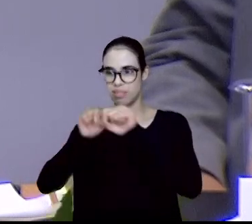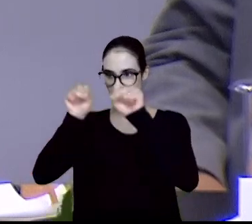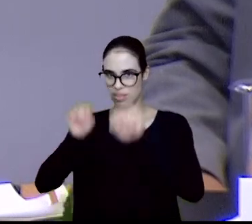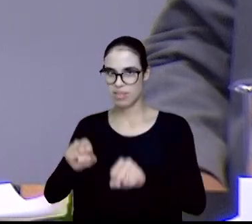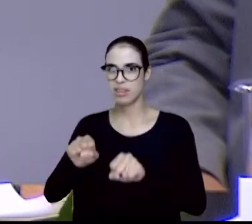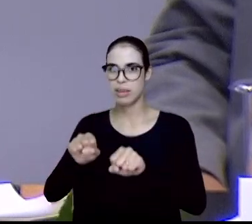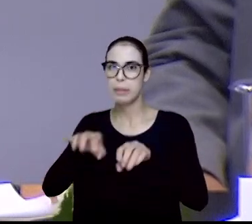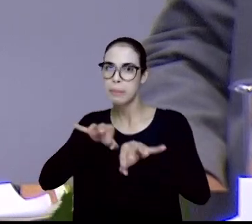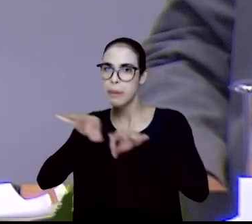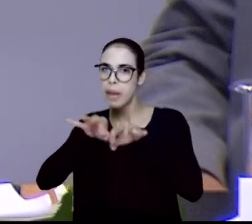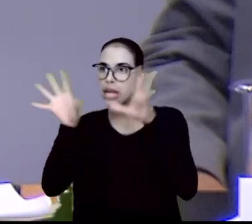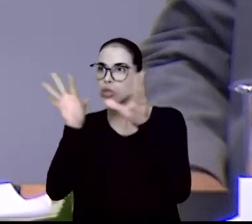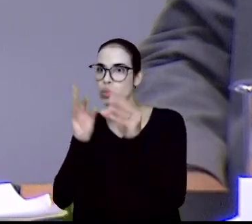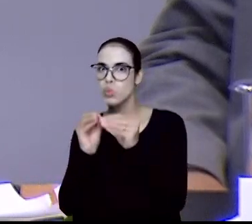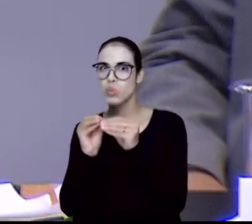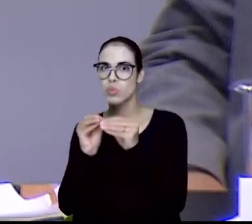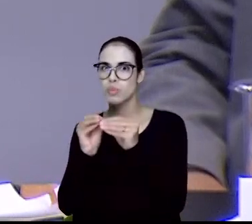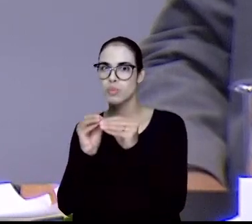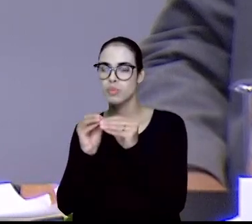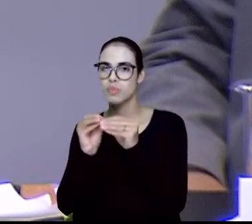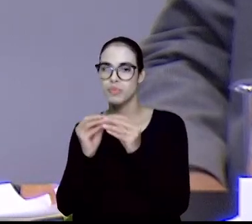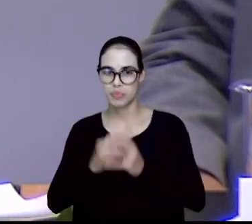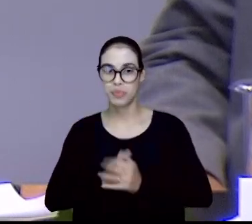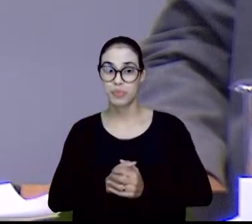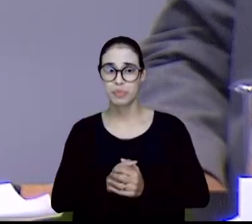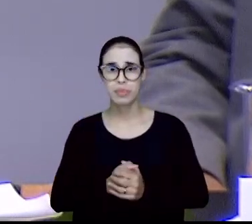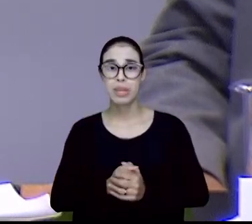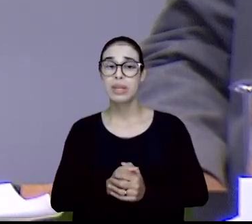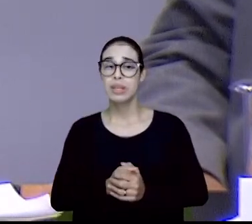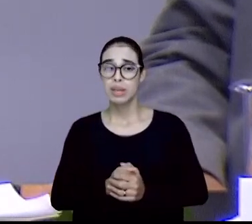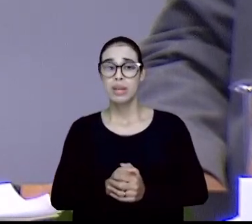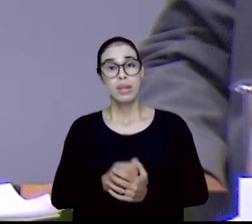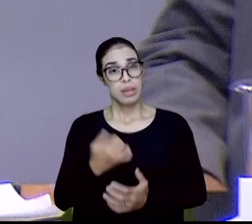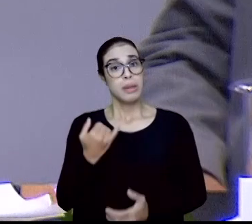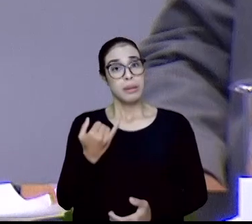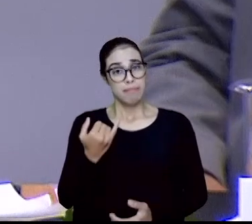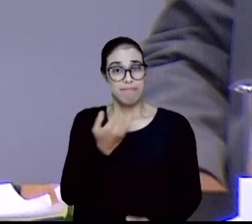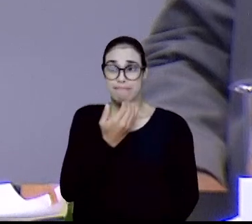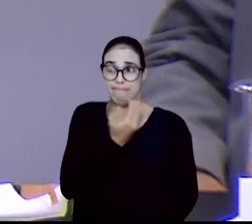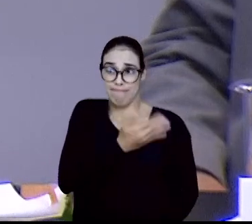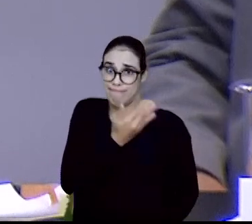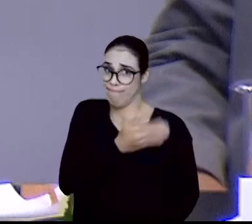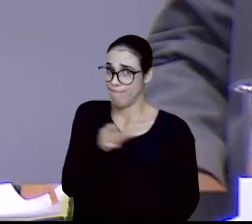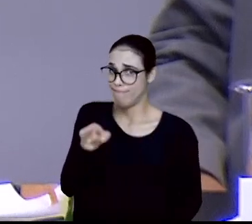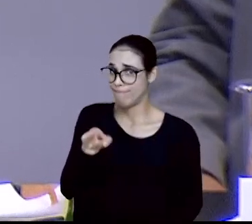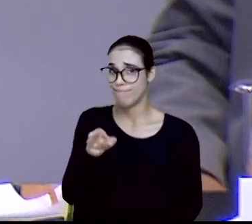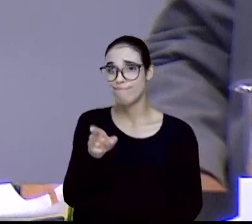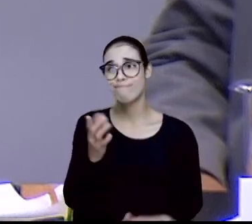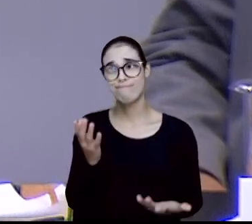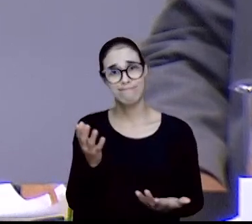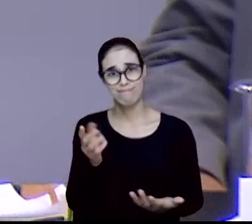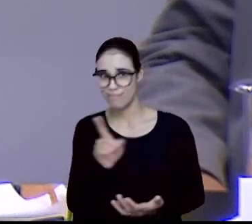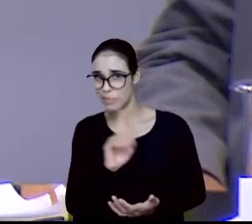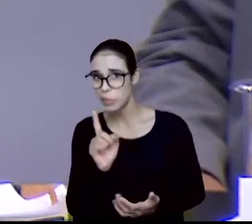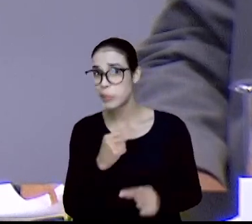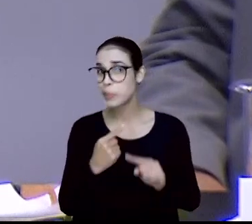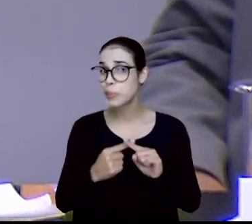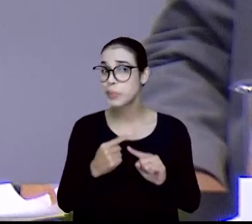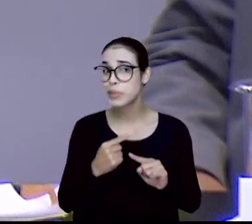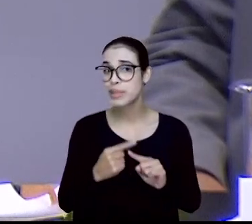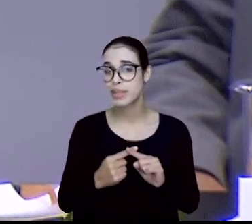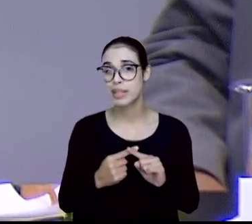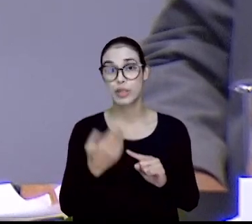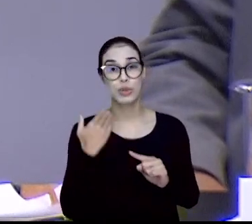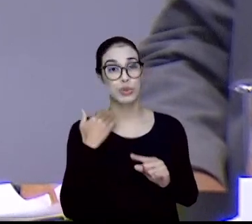são repetitivos. E é preciso olhar sem preconceito essa possibilidade, sempre observada a premissa de que o juiz pode